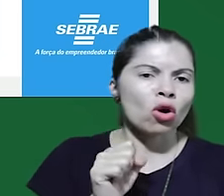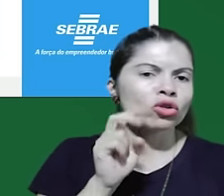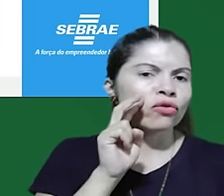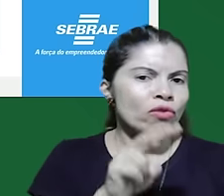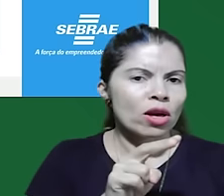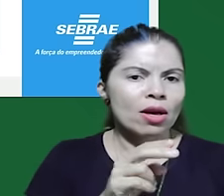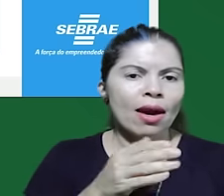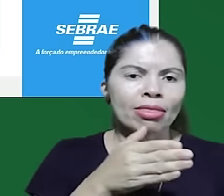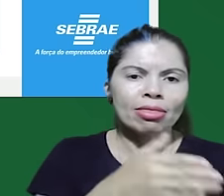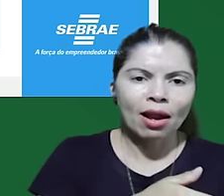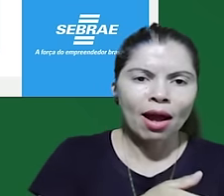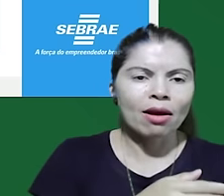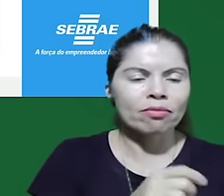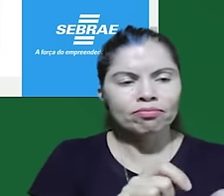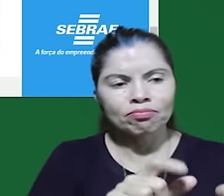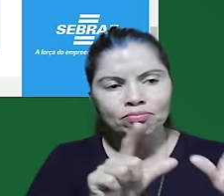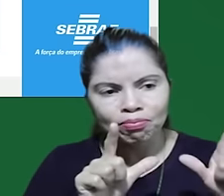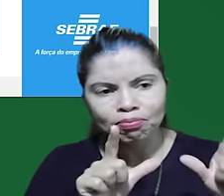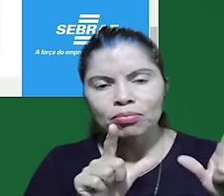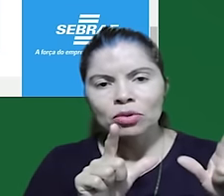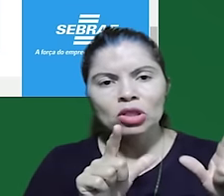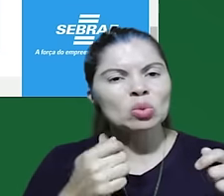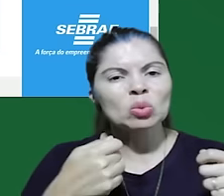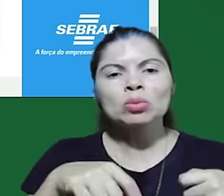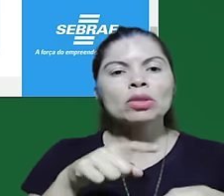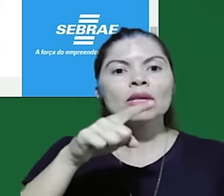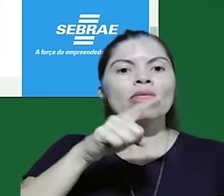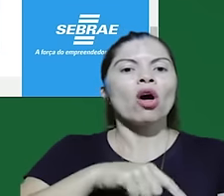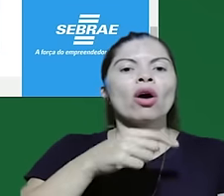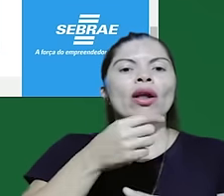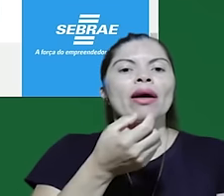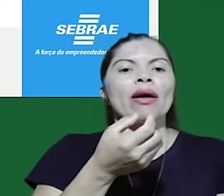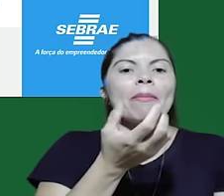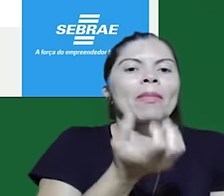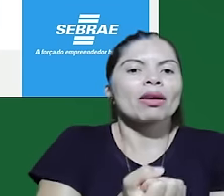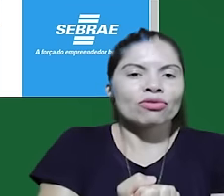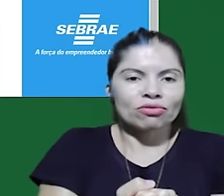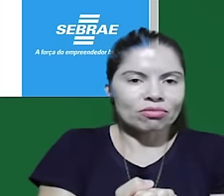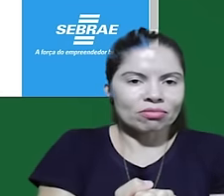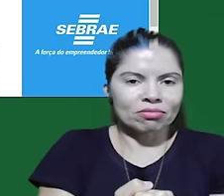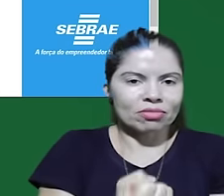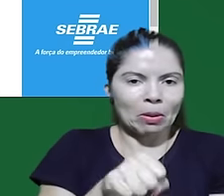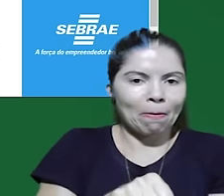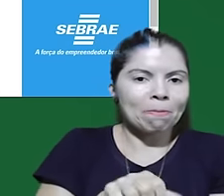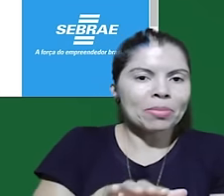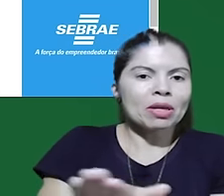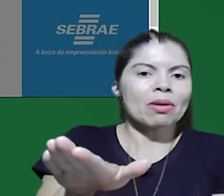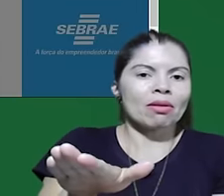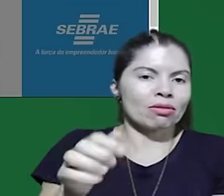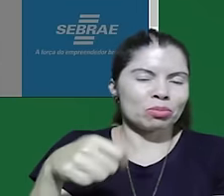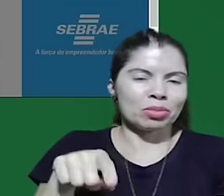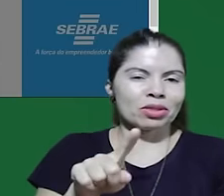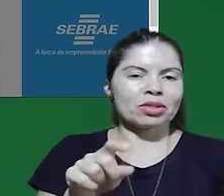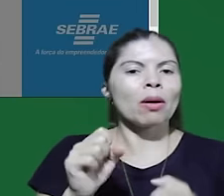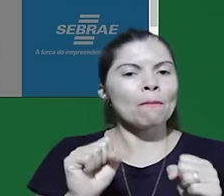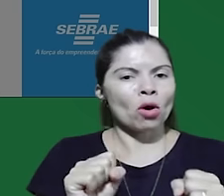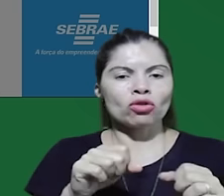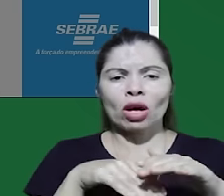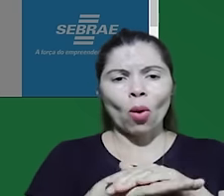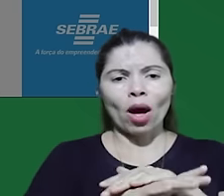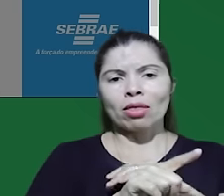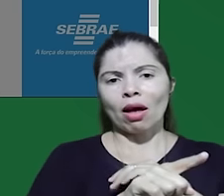seu cliente não precisa de na hora imprimir se for o caso e é isso novas verificações